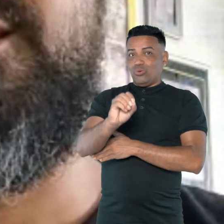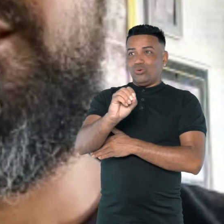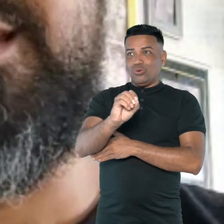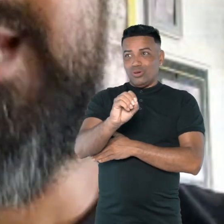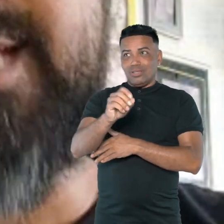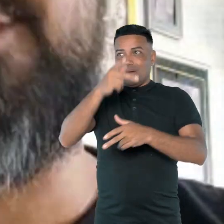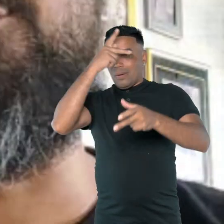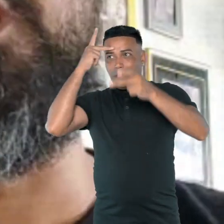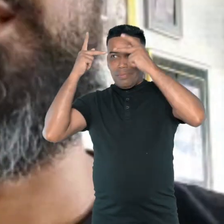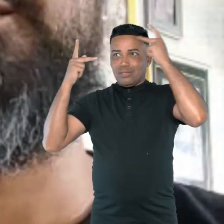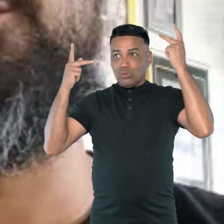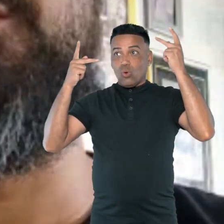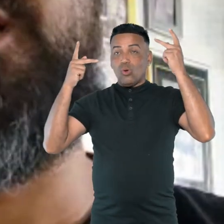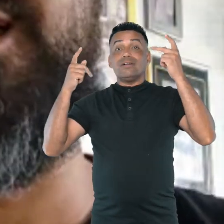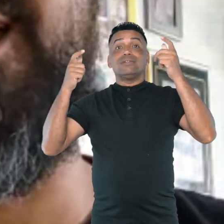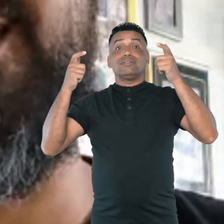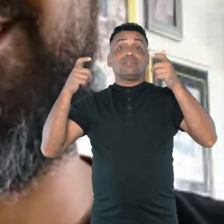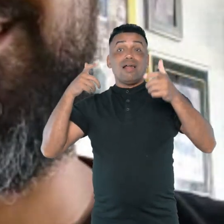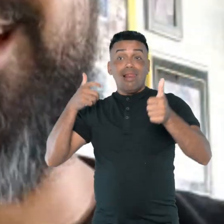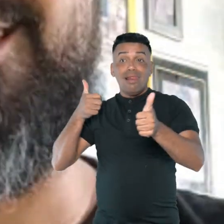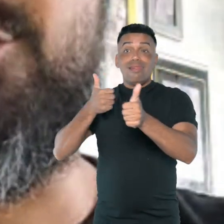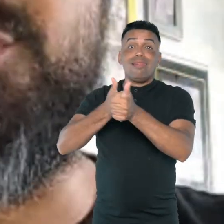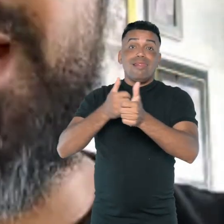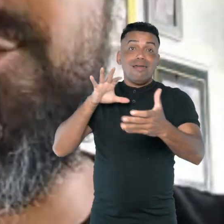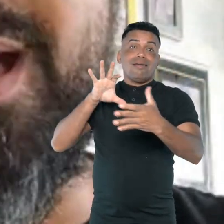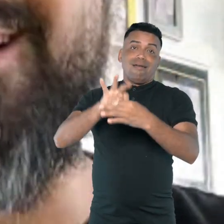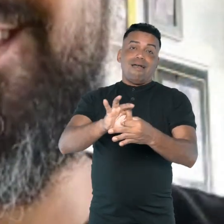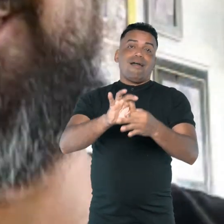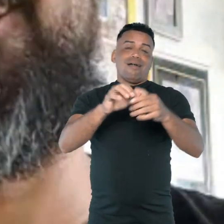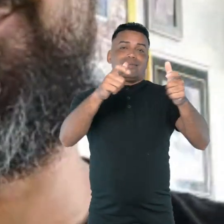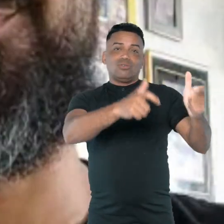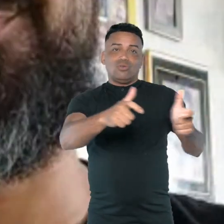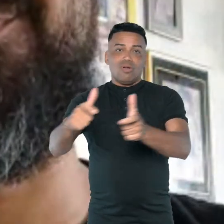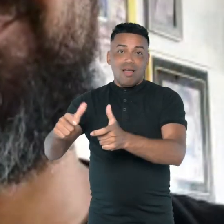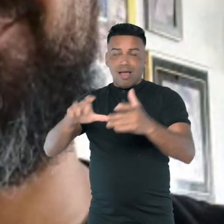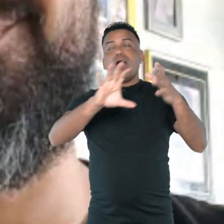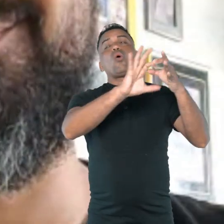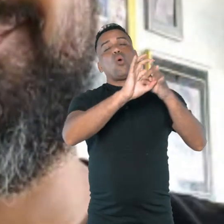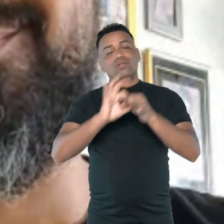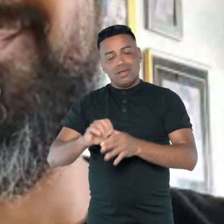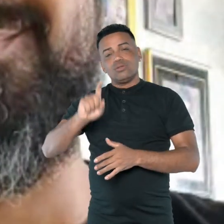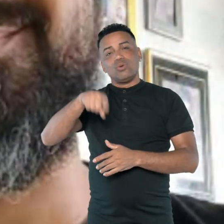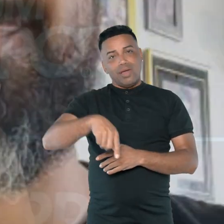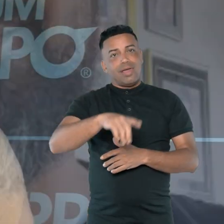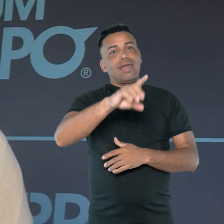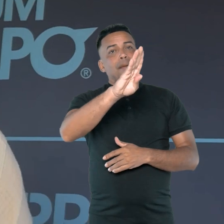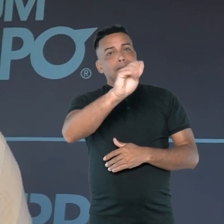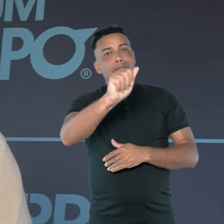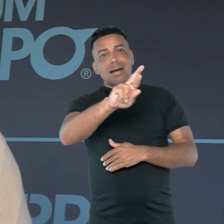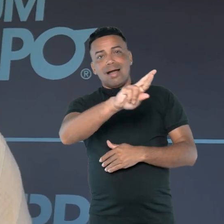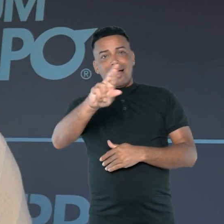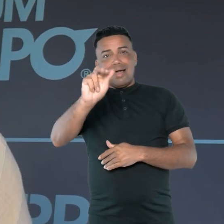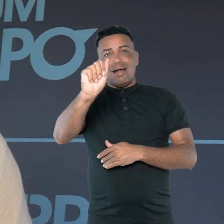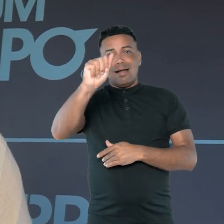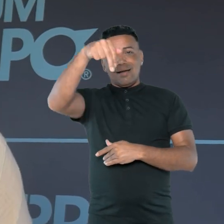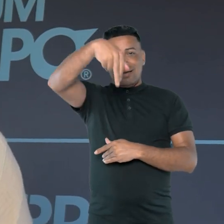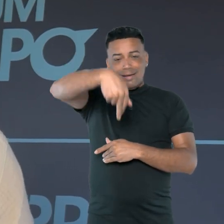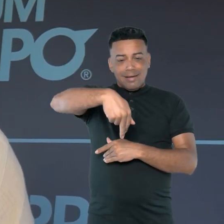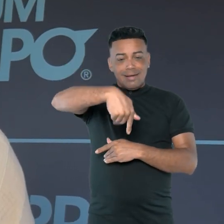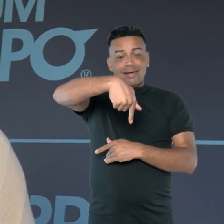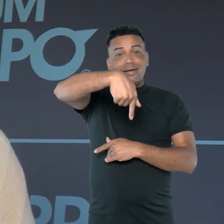território nesse contexto que é denominado de barranqueiro. E eu vi você falar com essa